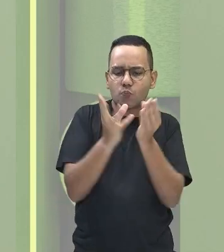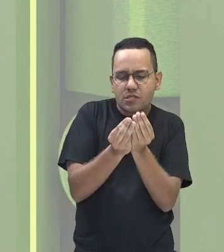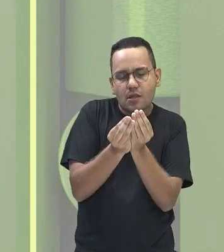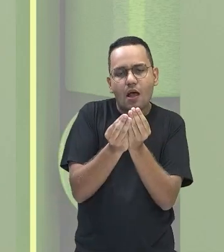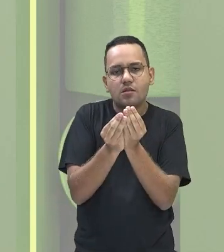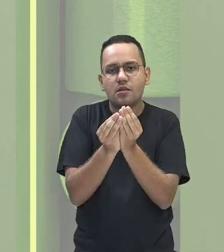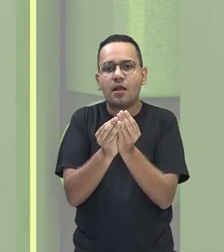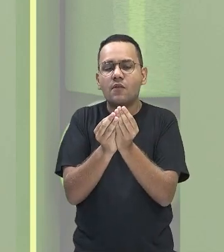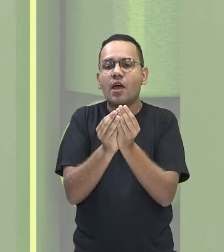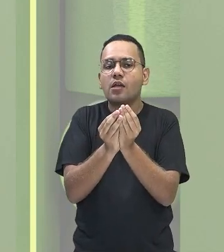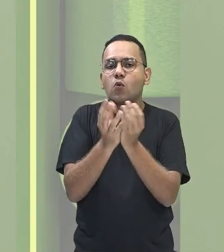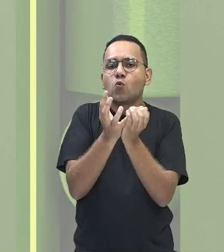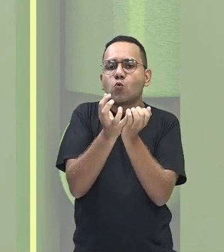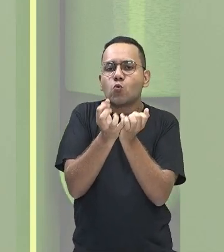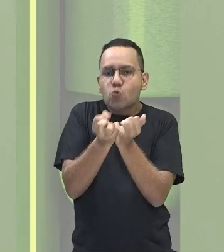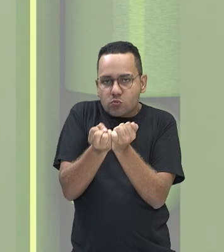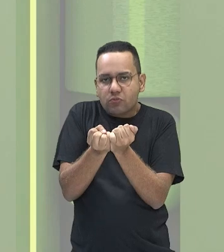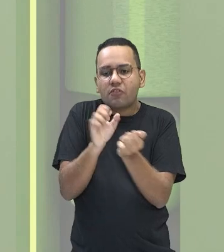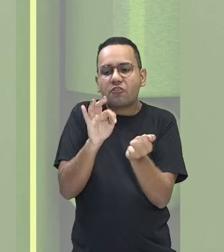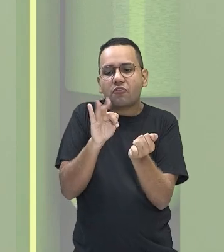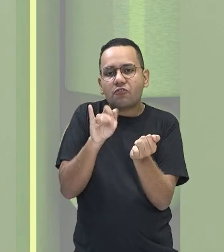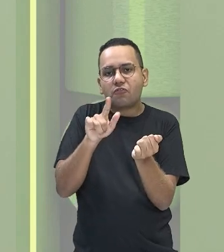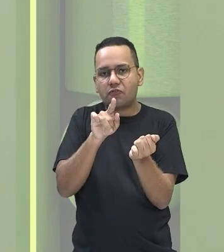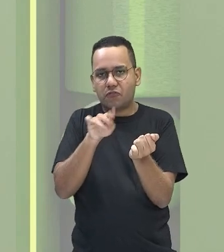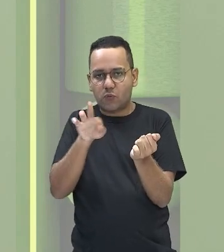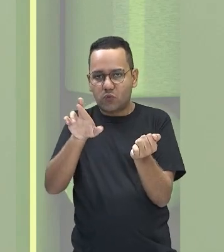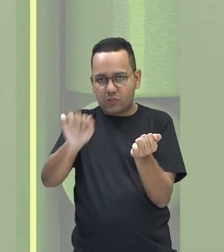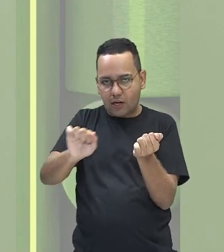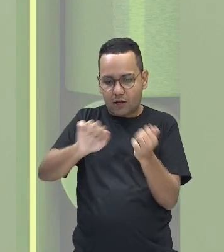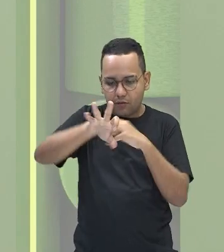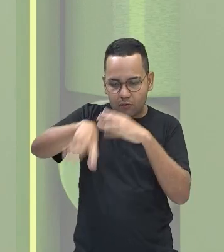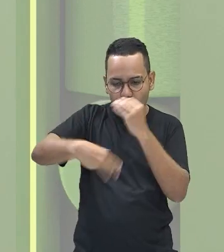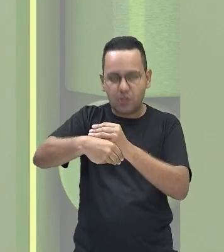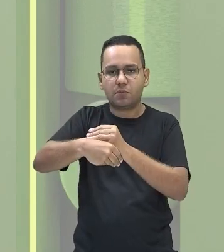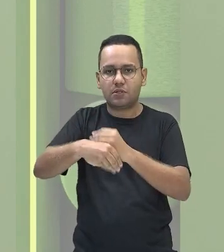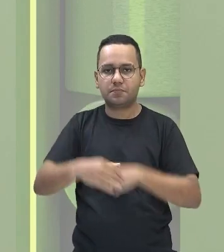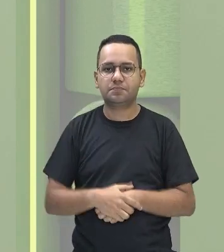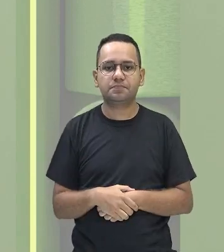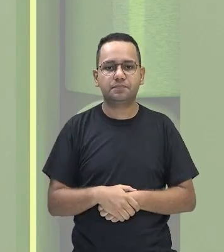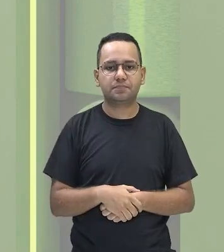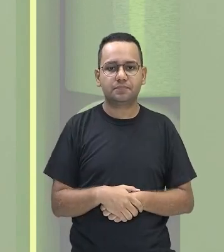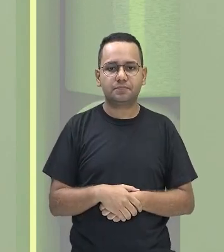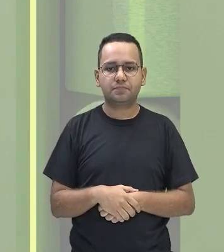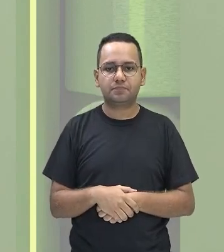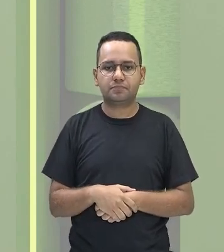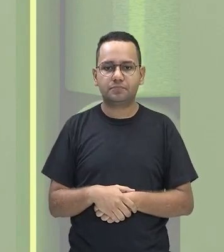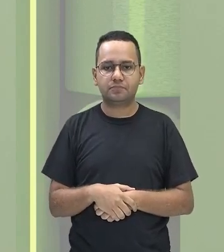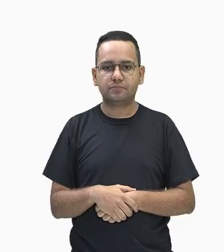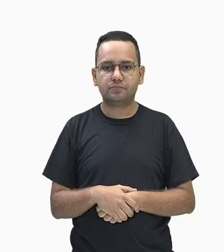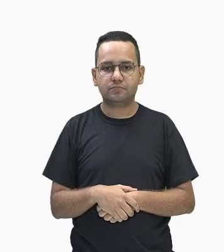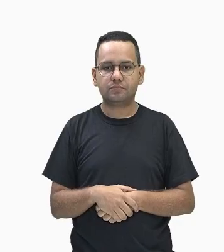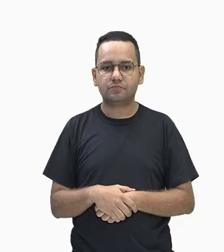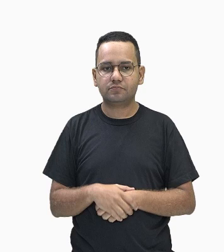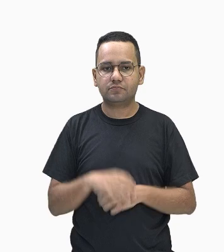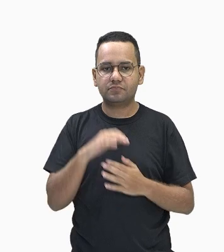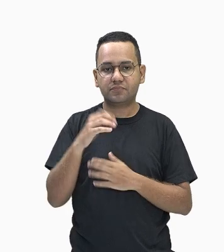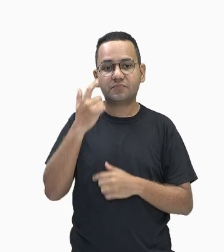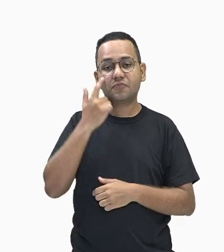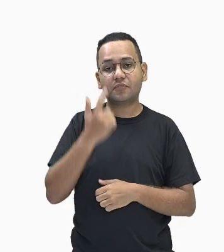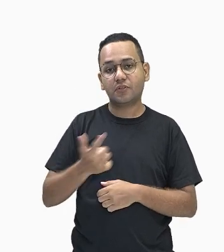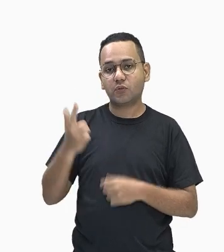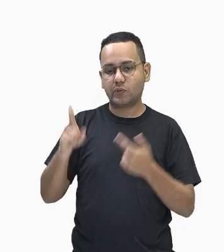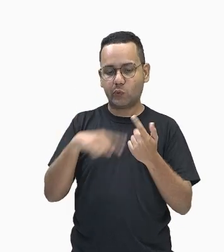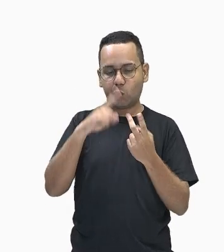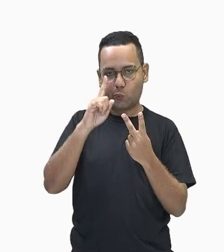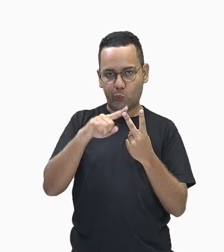complementam as 2 outras funções desse tecido. Tá? Eu apresento para vocês hoje também